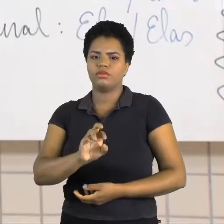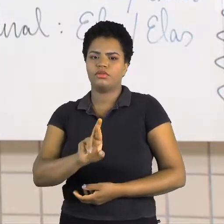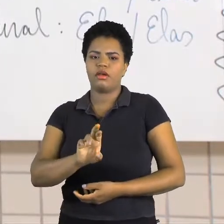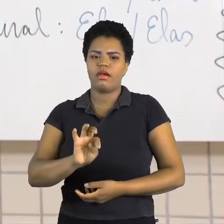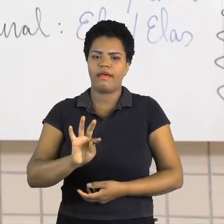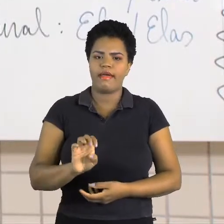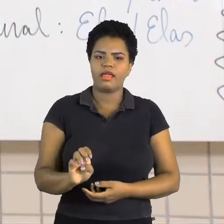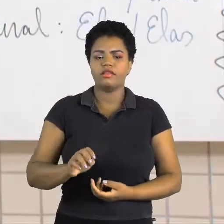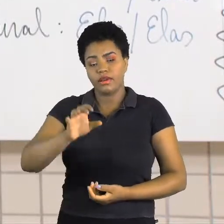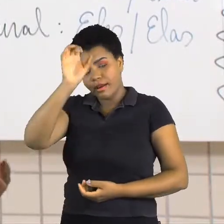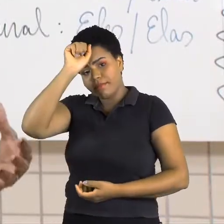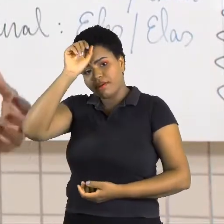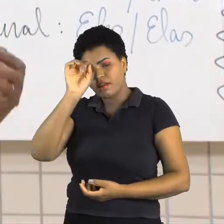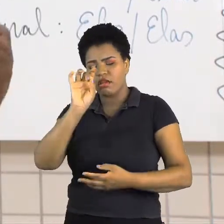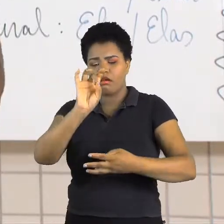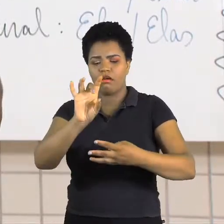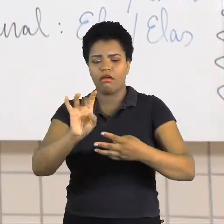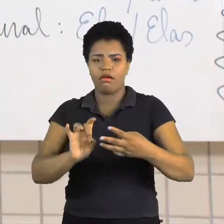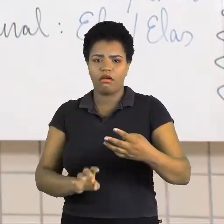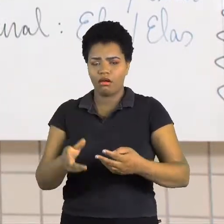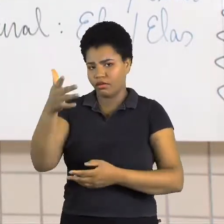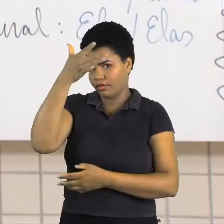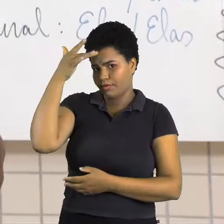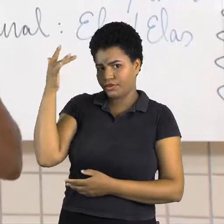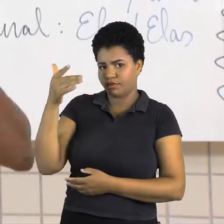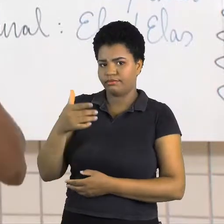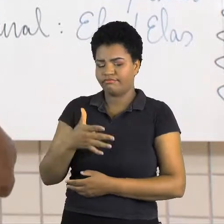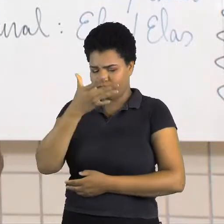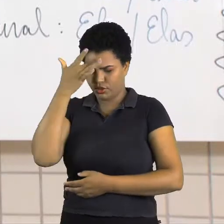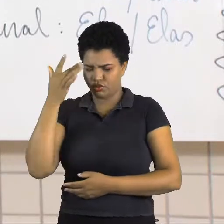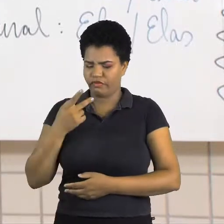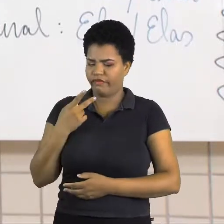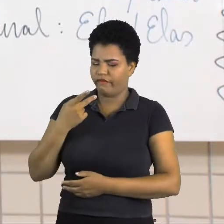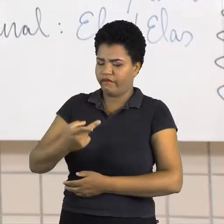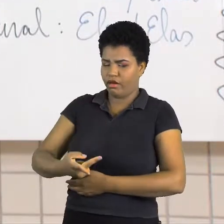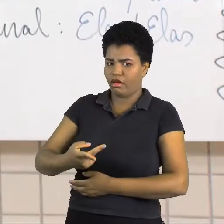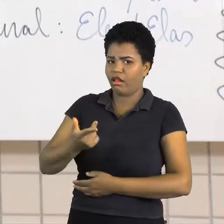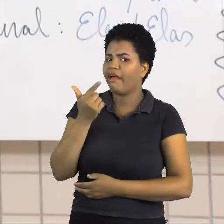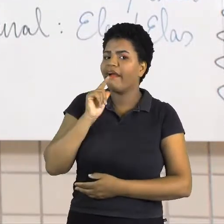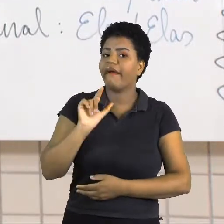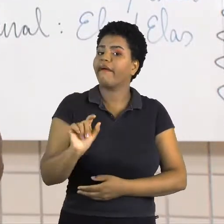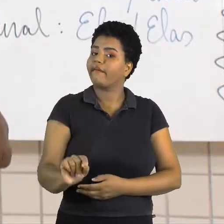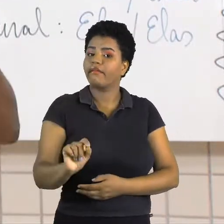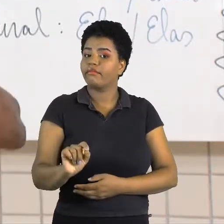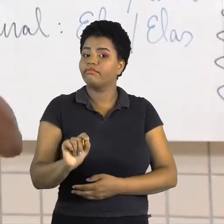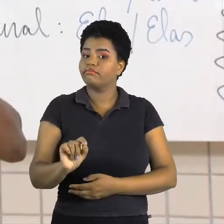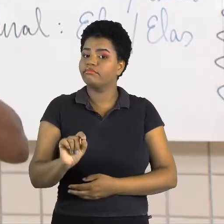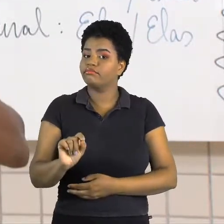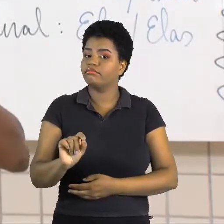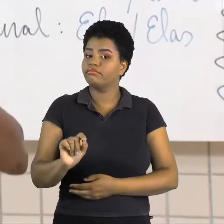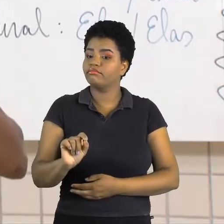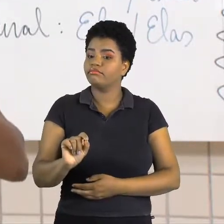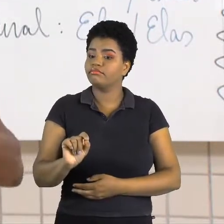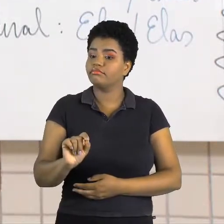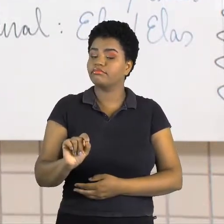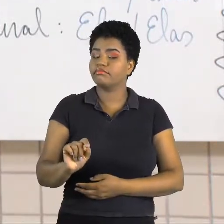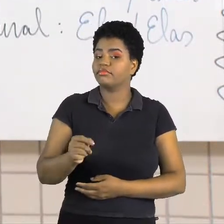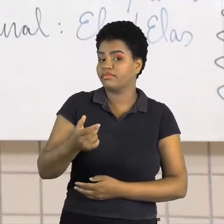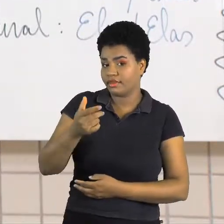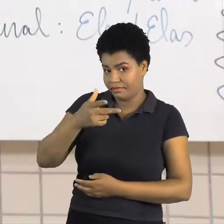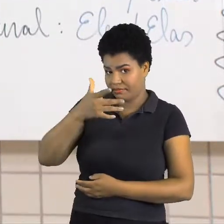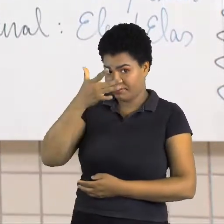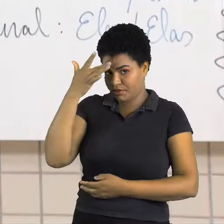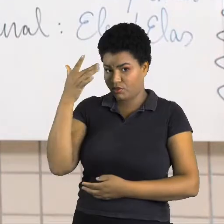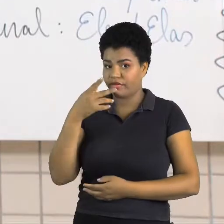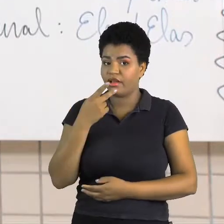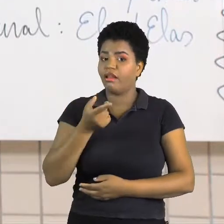essas pessoas. A pessoa que fala. Quem é a pessoa que fala? Quem é a pessoa que fala? Então,